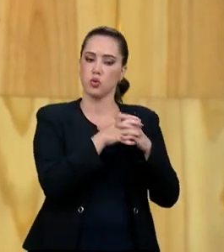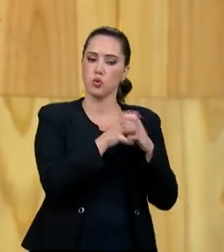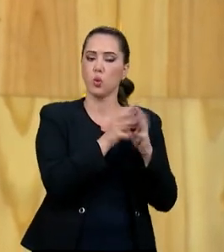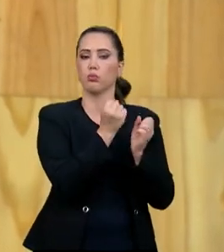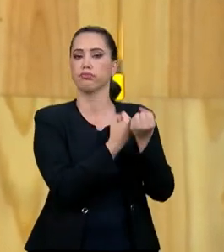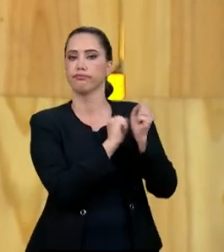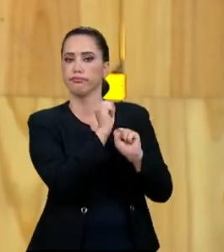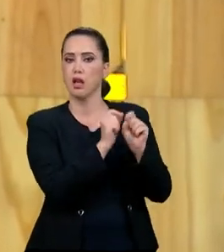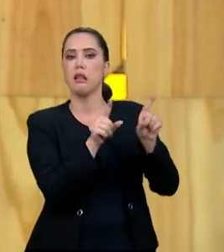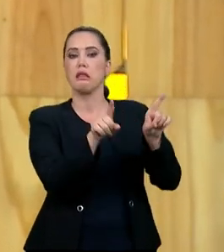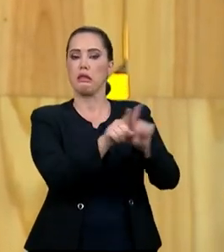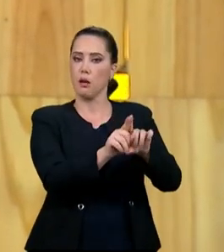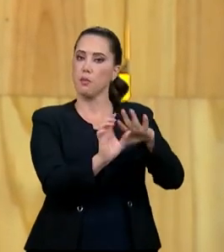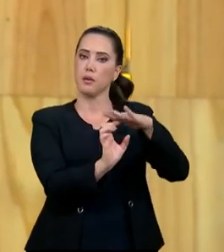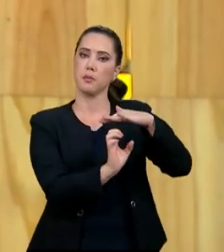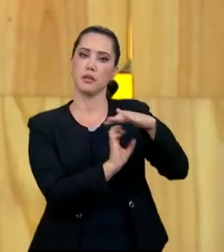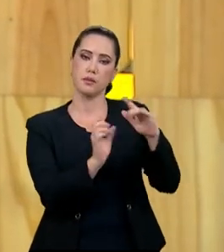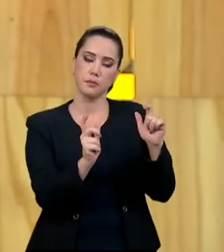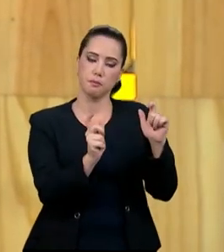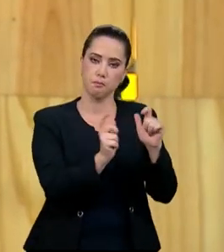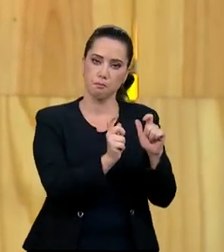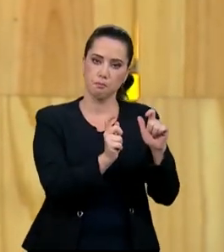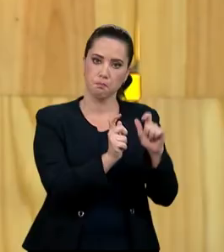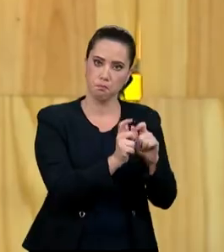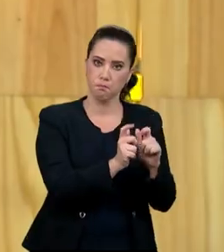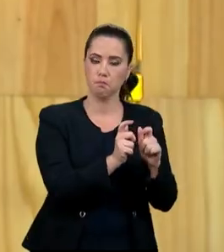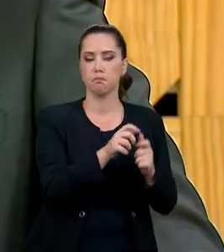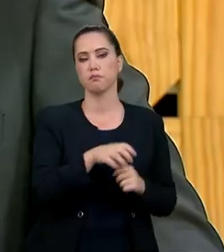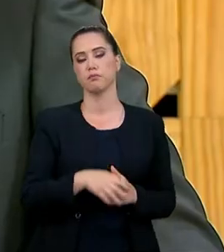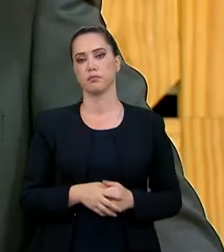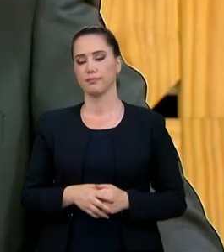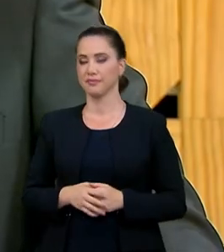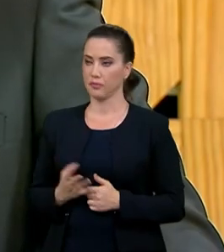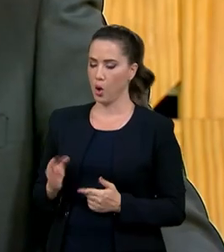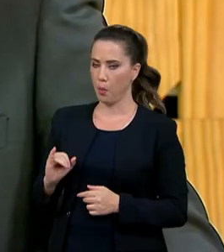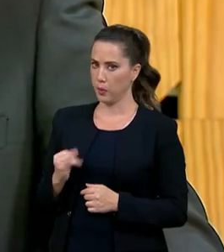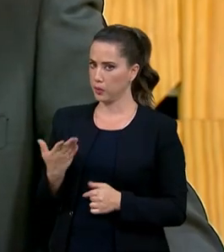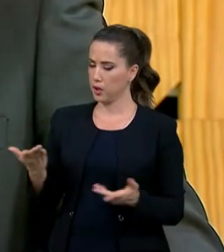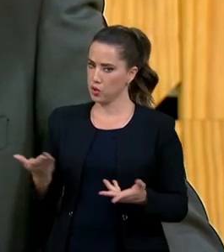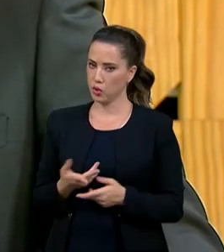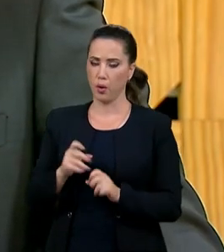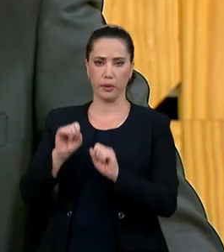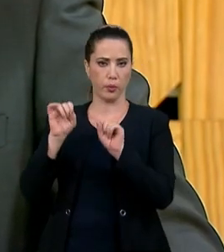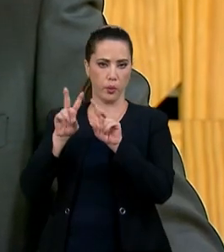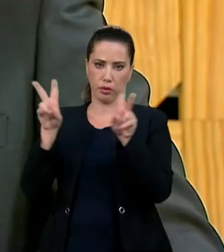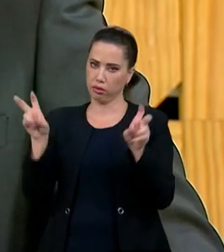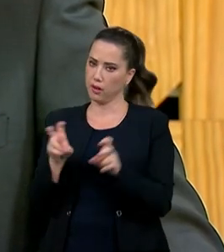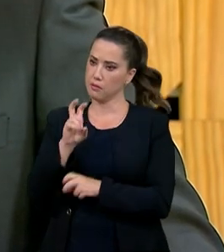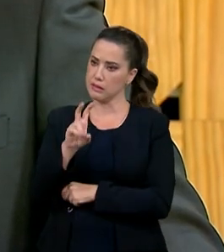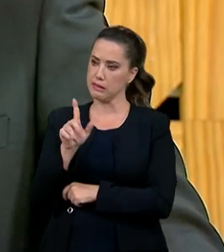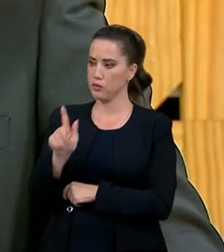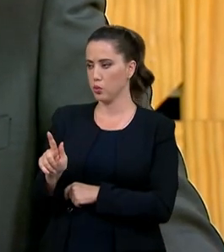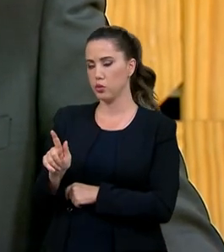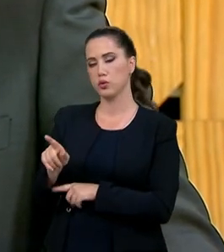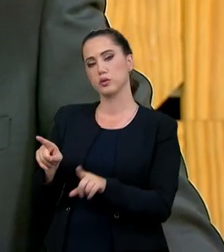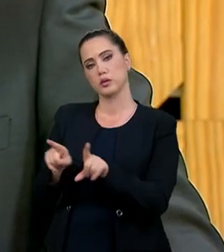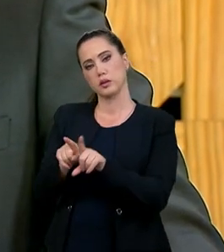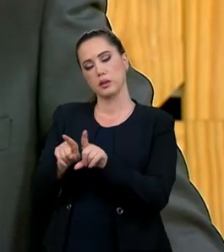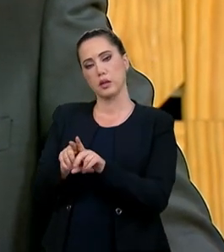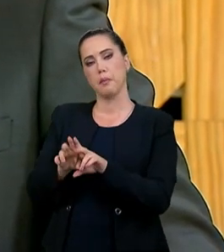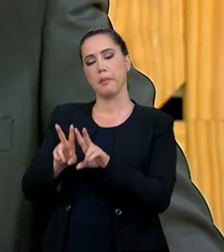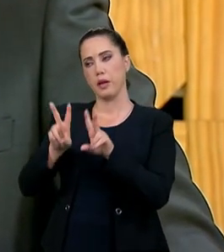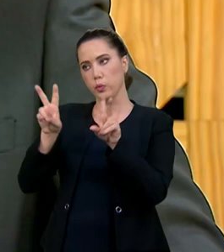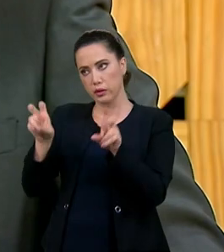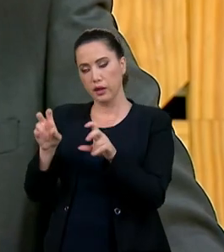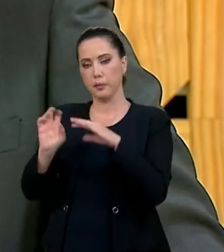das micro e pequenas empresas se inserirem nesse arcabouço. Aproveitando o gancho do 5G e também essa questão das micro e